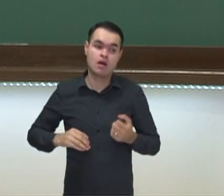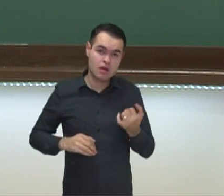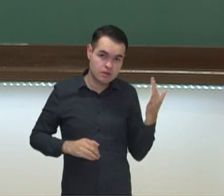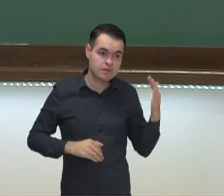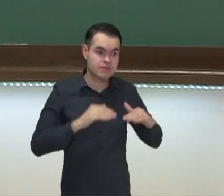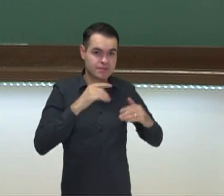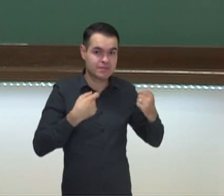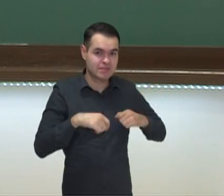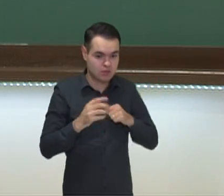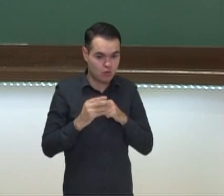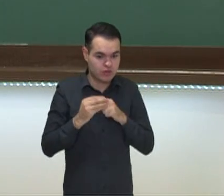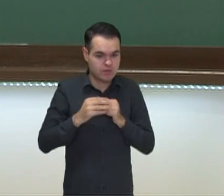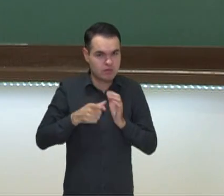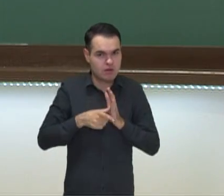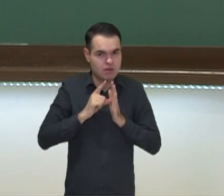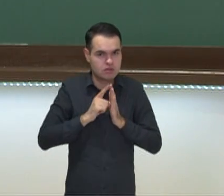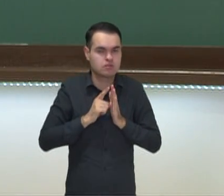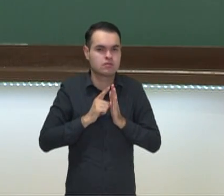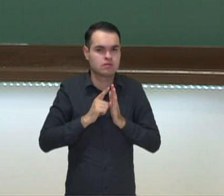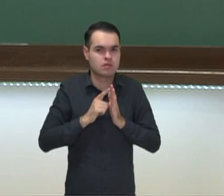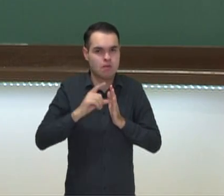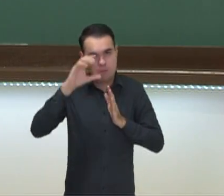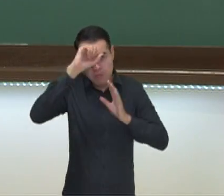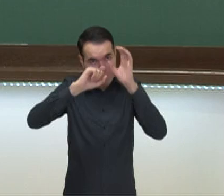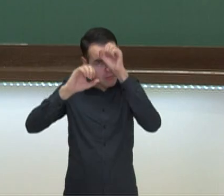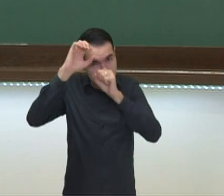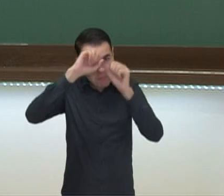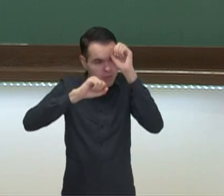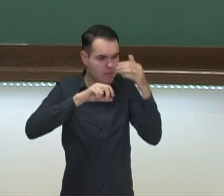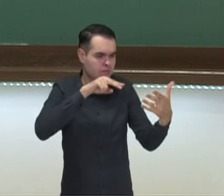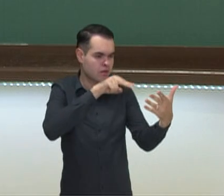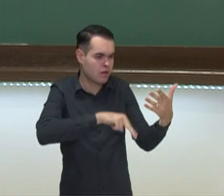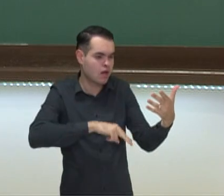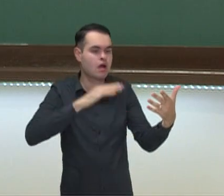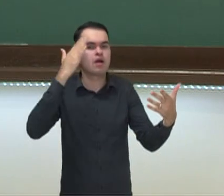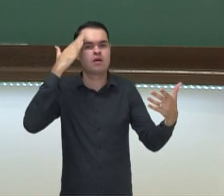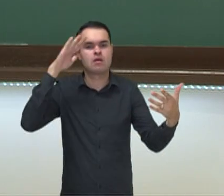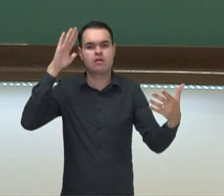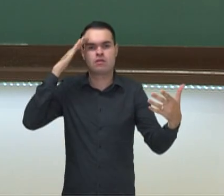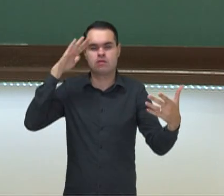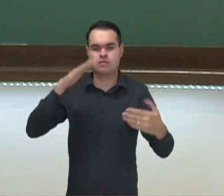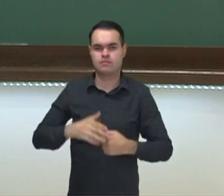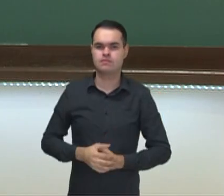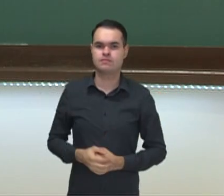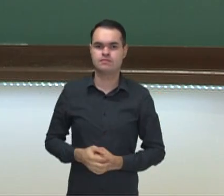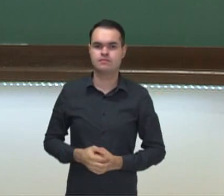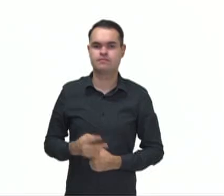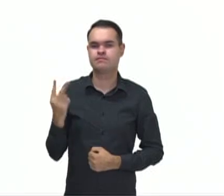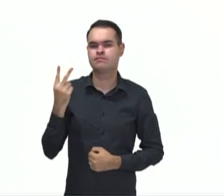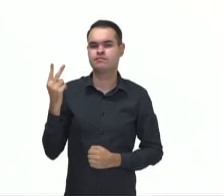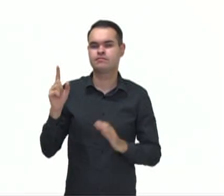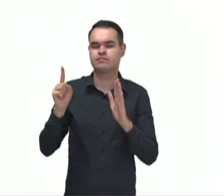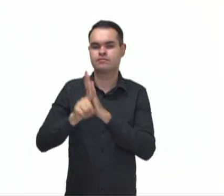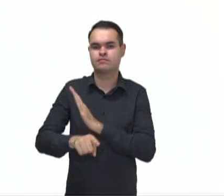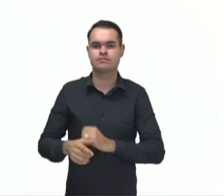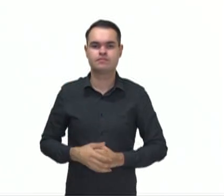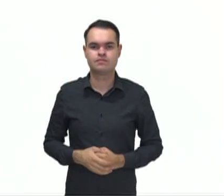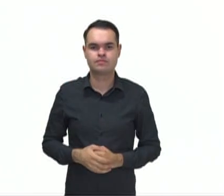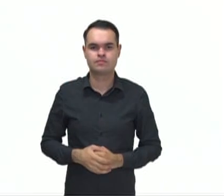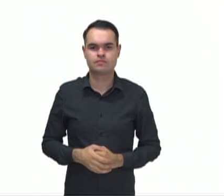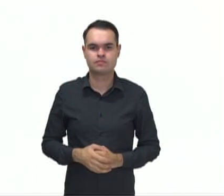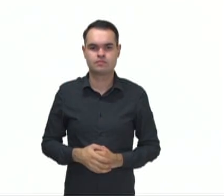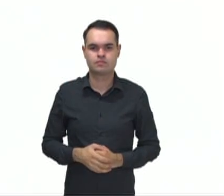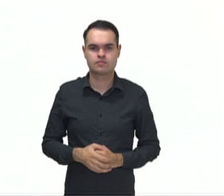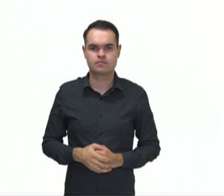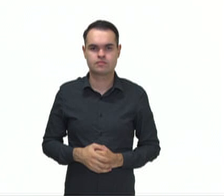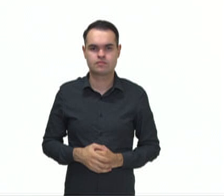mais daquele assunto ou daquela área para compreendermos. Sobre a segunda pergunta, qual a intenção ao